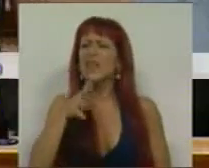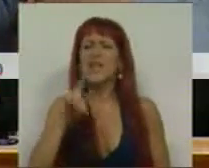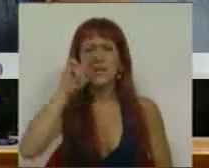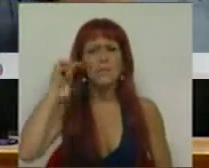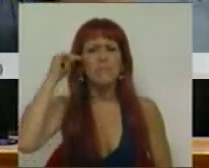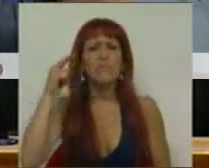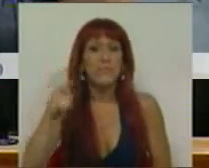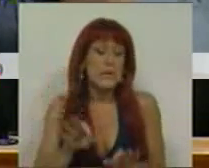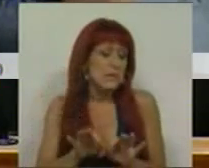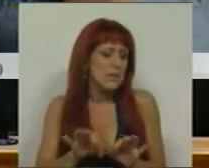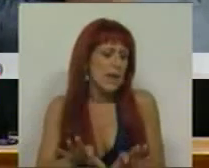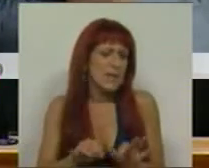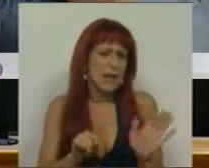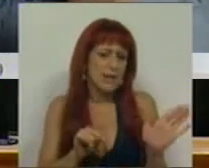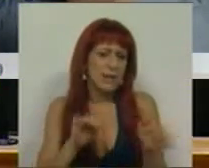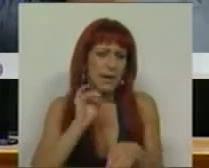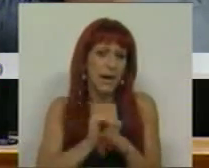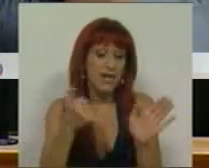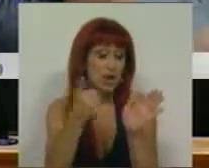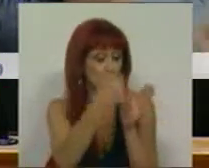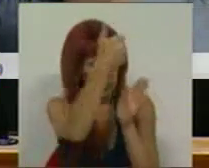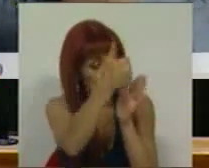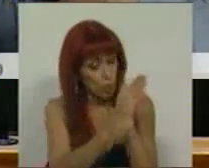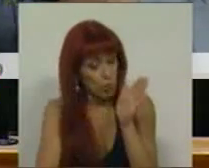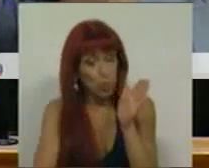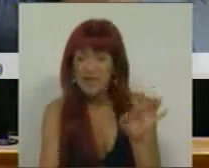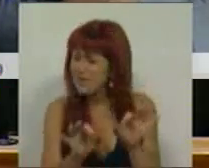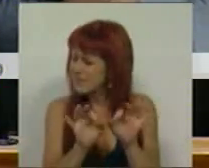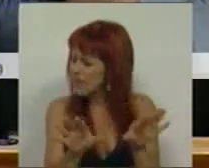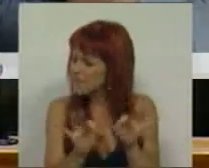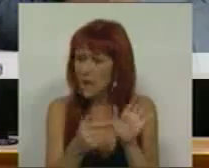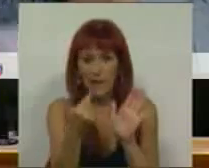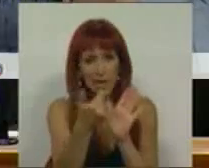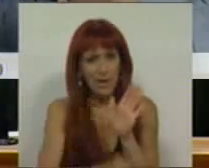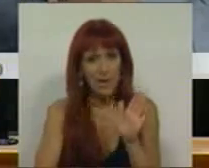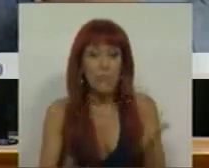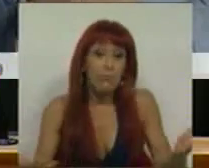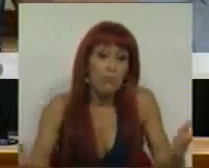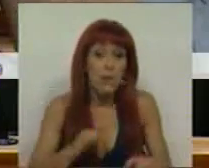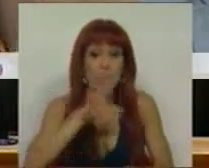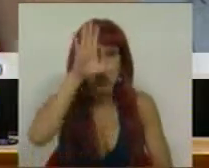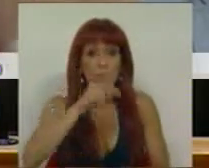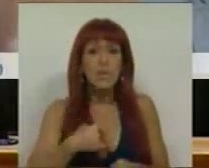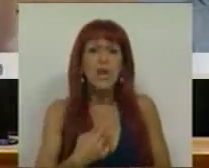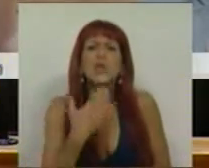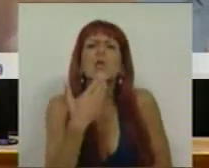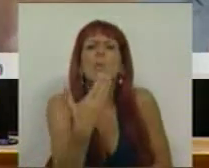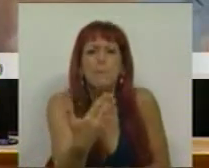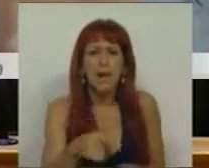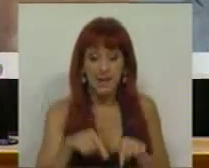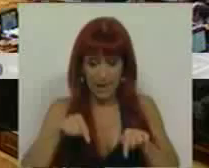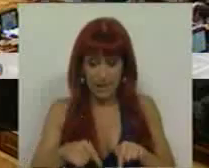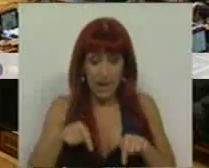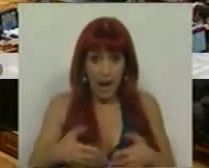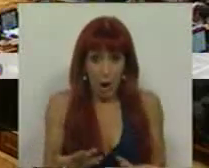Vítor Gaspar? Exatamente na sua carta. Tudo isto, exatamente isto. E, portanto, Sr. Ministro, eu pedia-lhe,